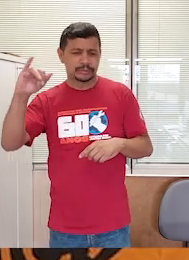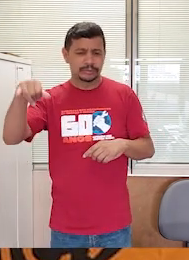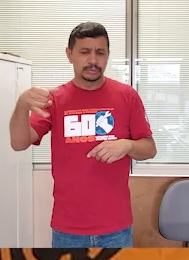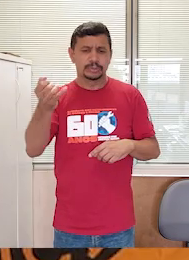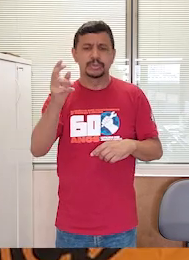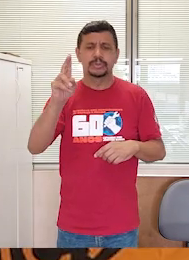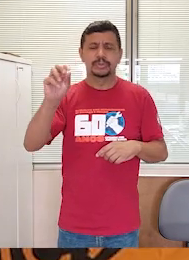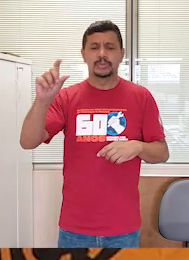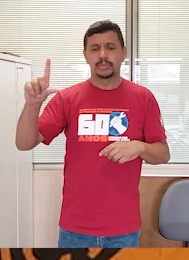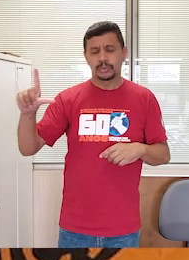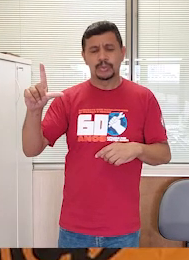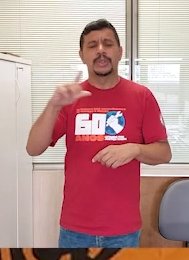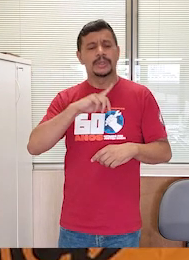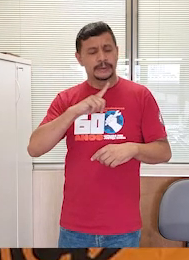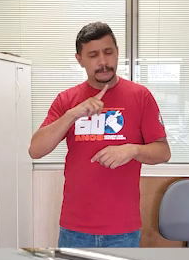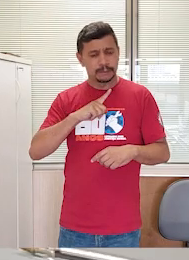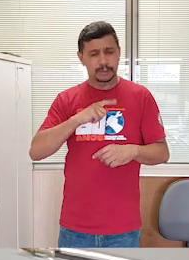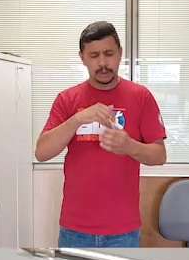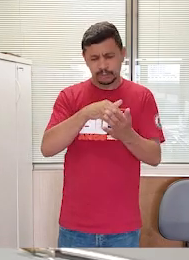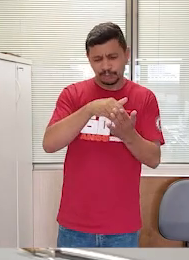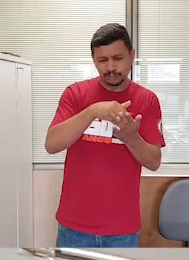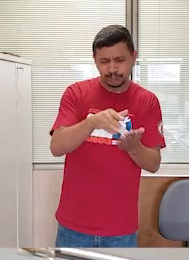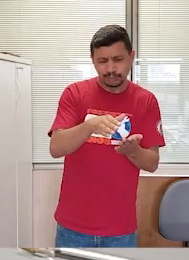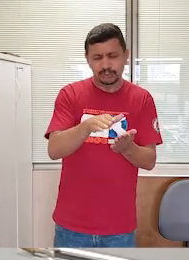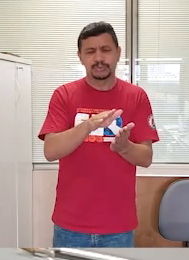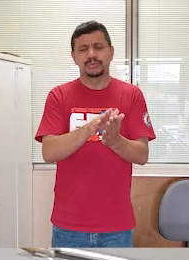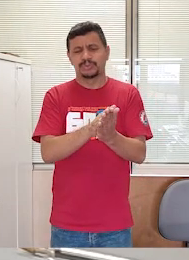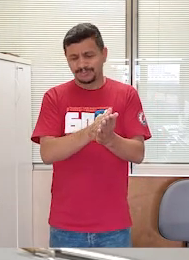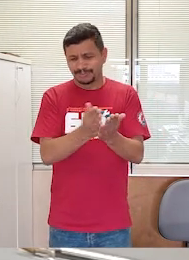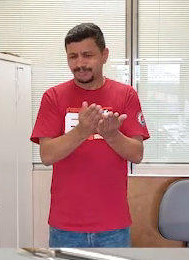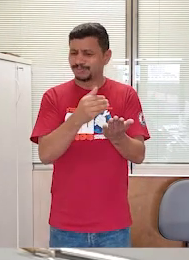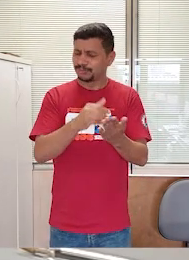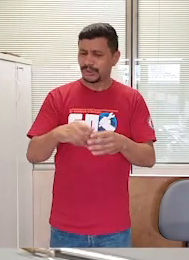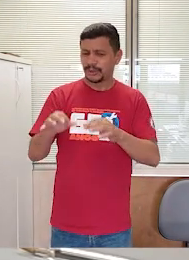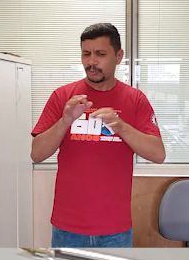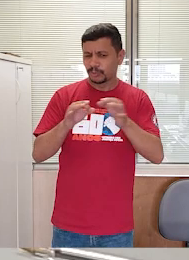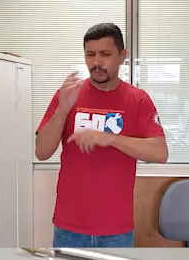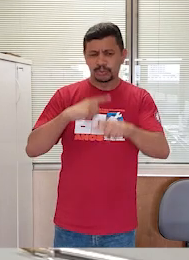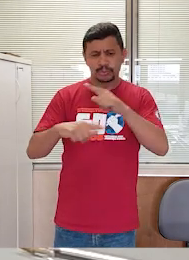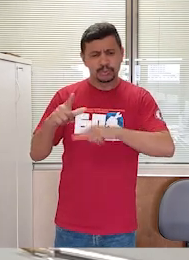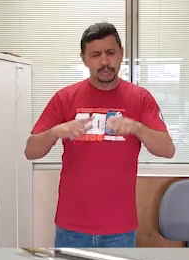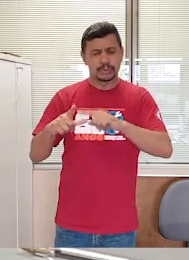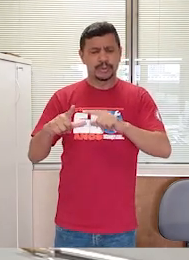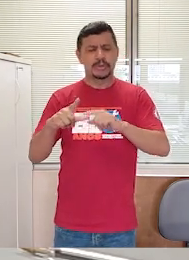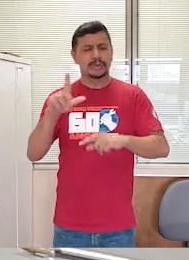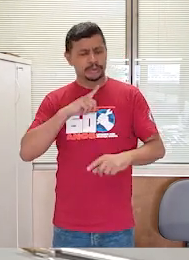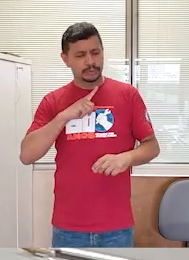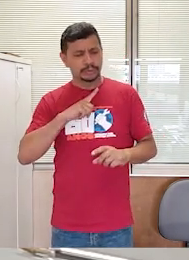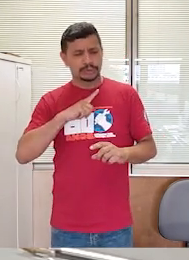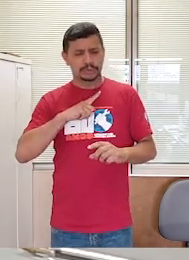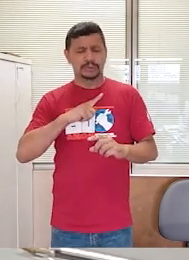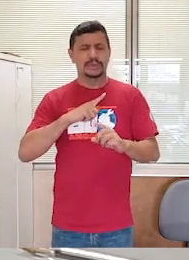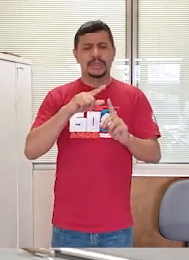Sul. Nessas três plantas houve demissões de trabalhadores que estavam com contrato suspenso, pessoas